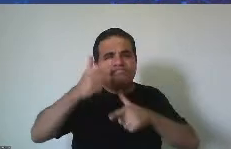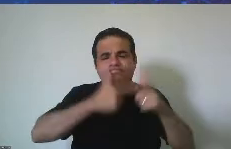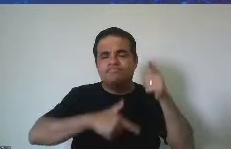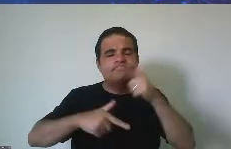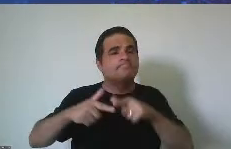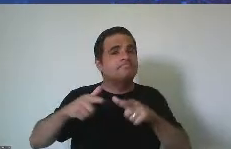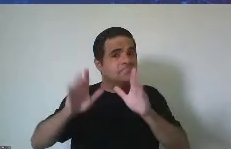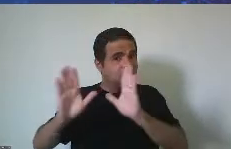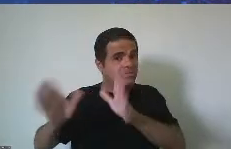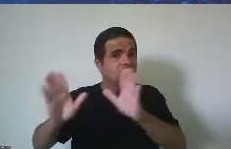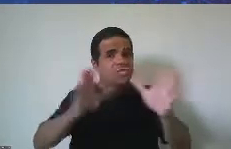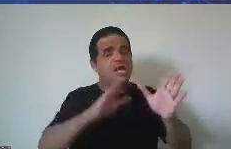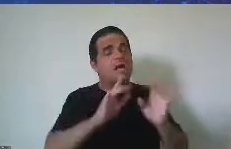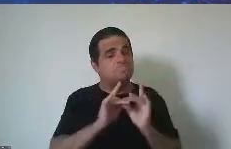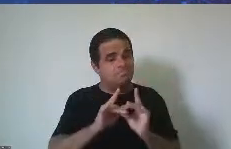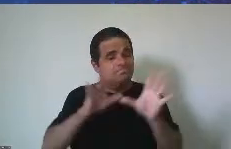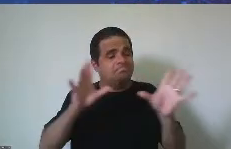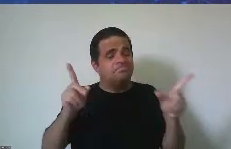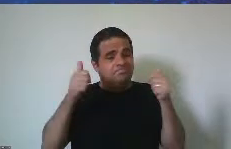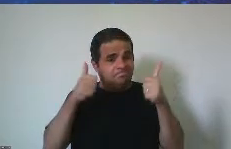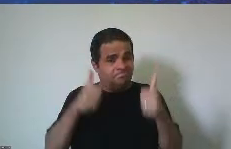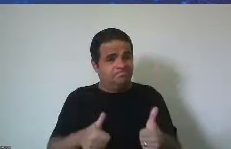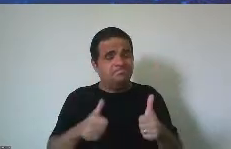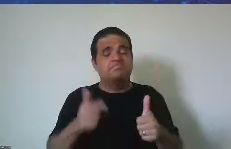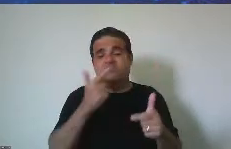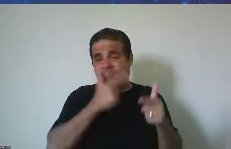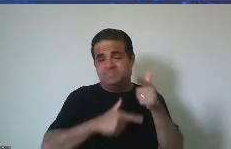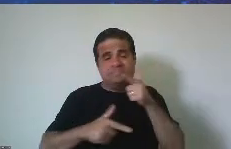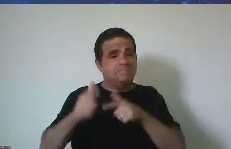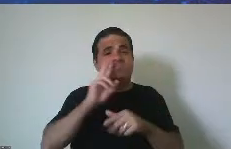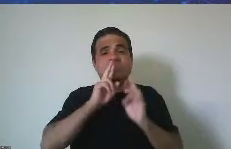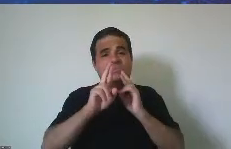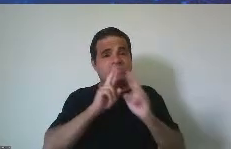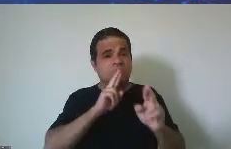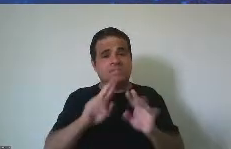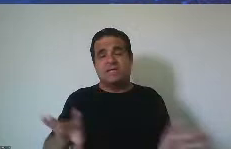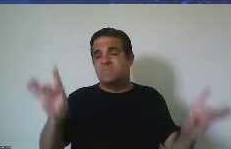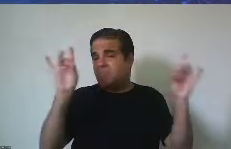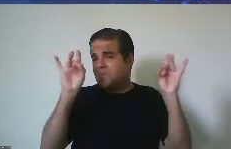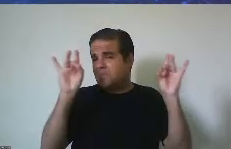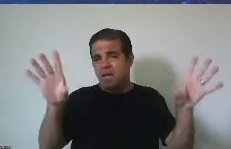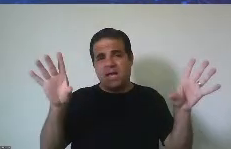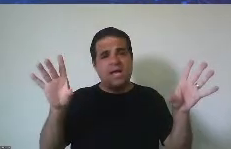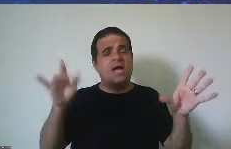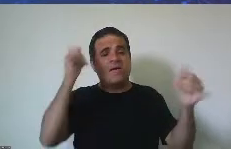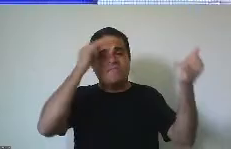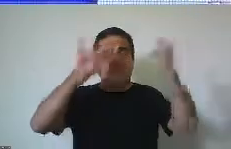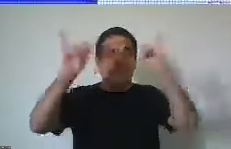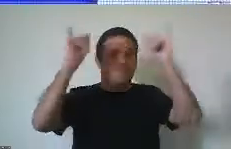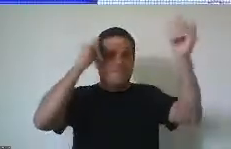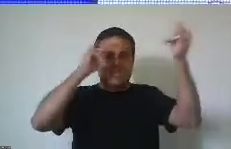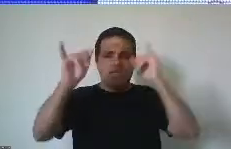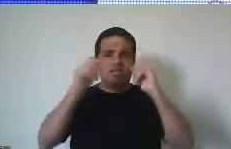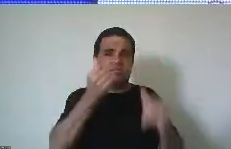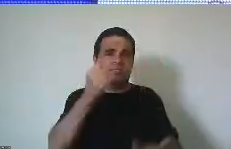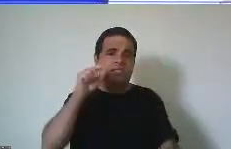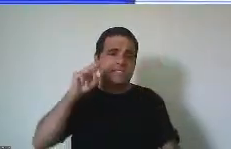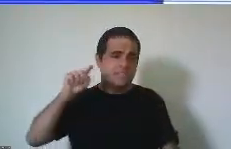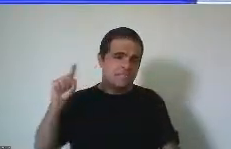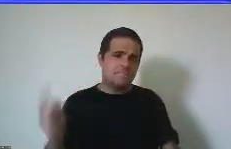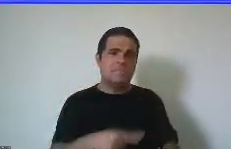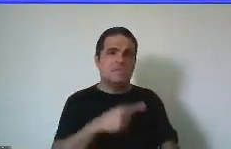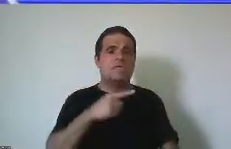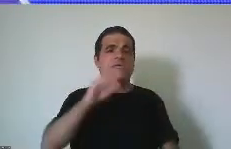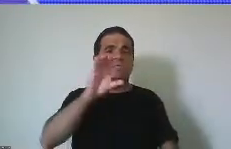desses dispositivos que tiveram resultado incrível com evitando aí 6 mil toneladas de